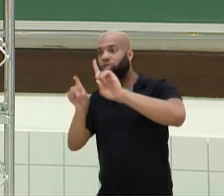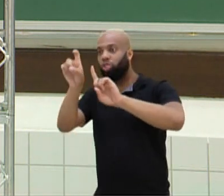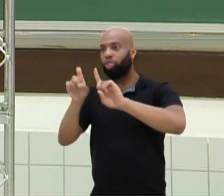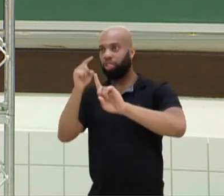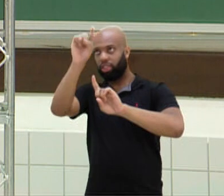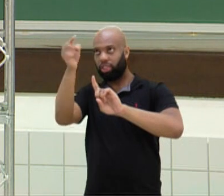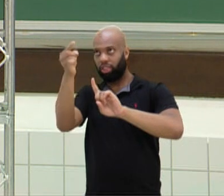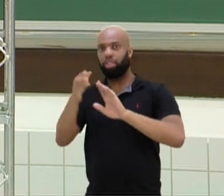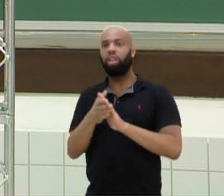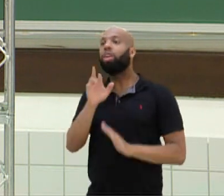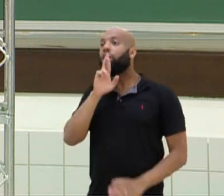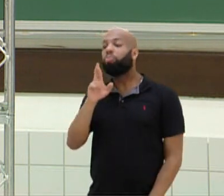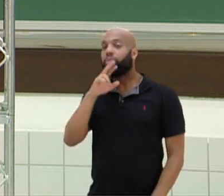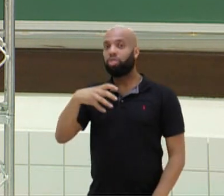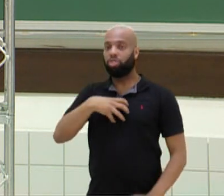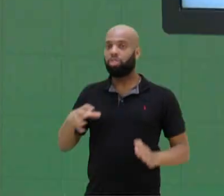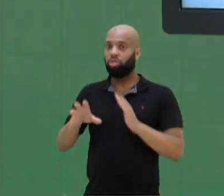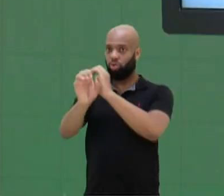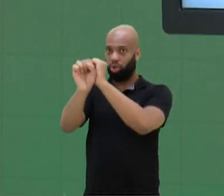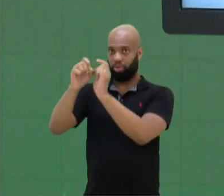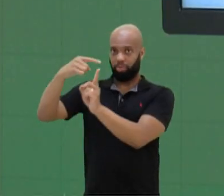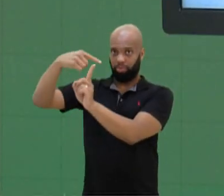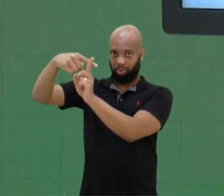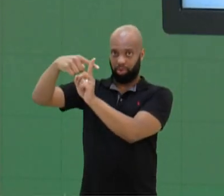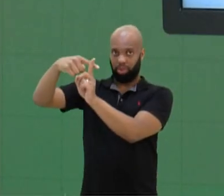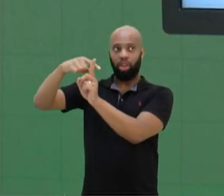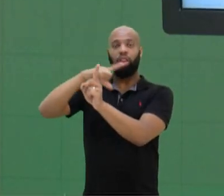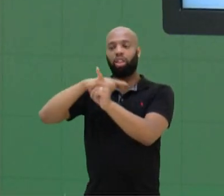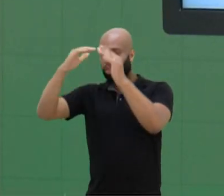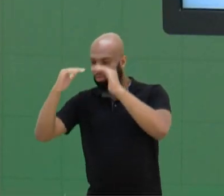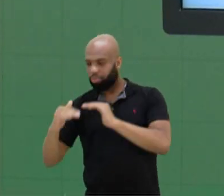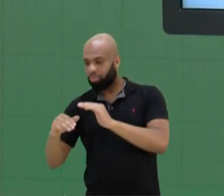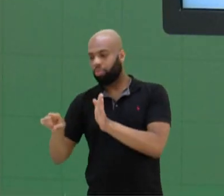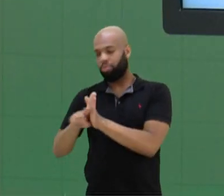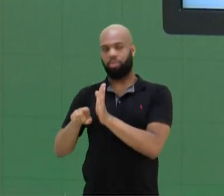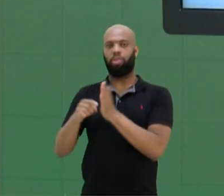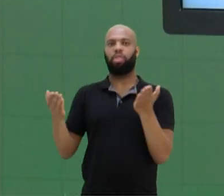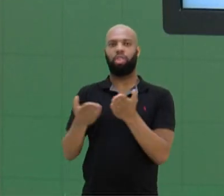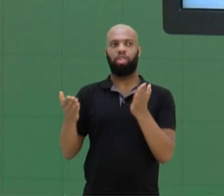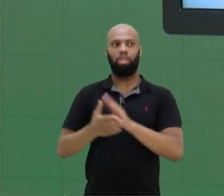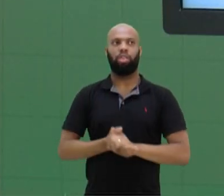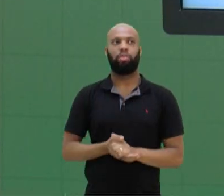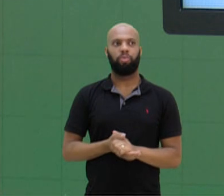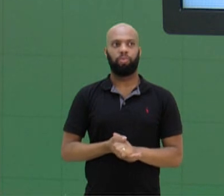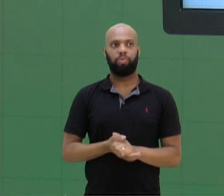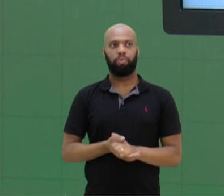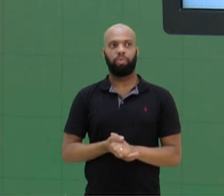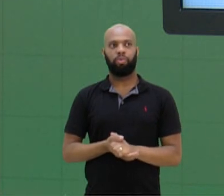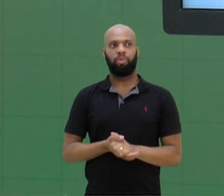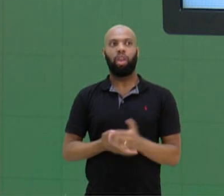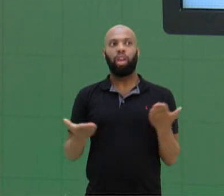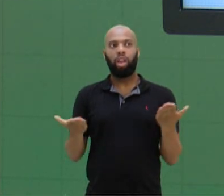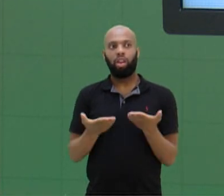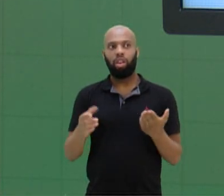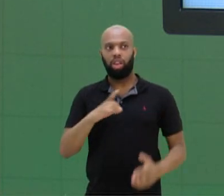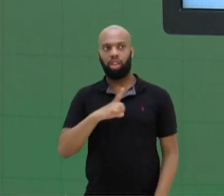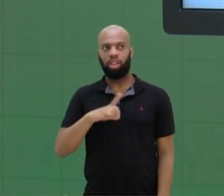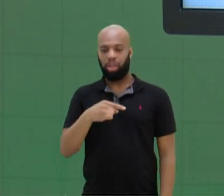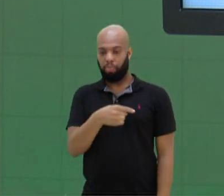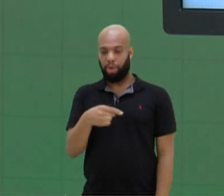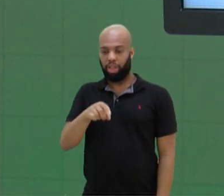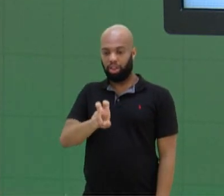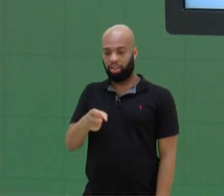por 2 vezes a. O a vale menos 1. Então 2 vezes menos 1, menos 2. Aqui eu